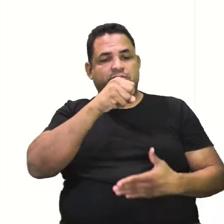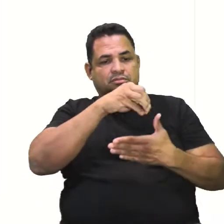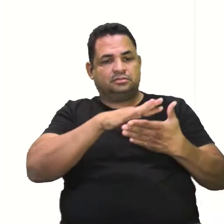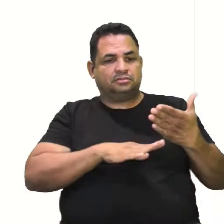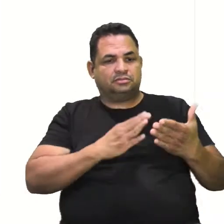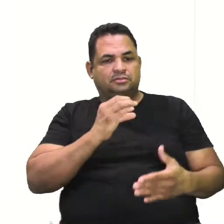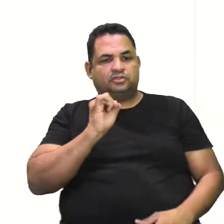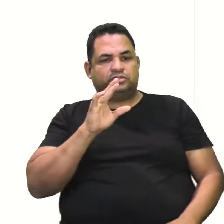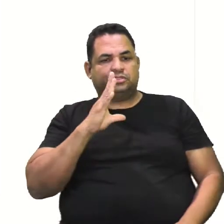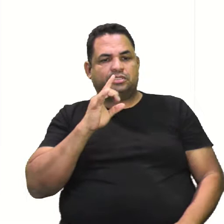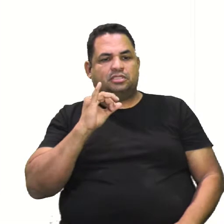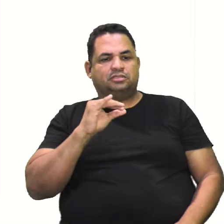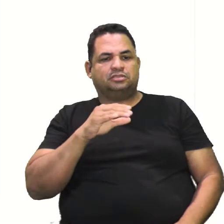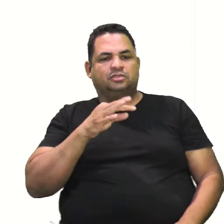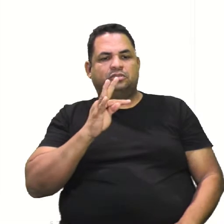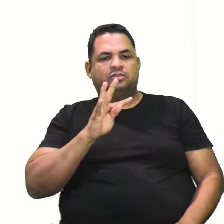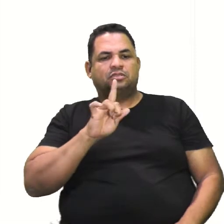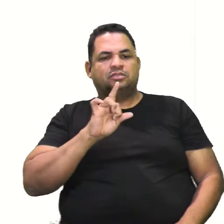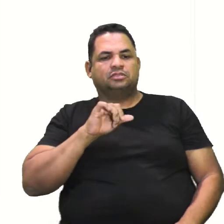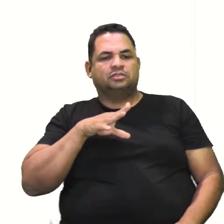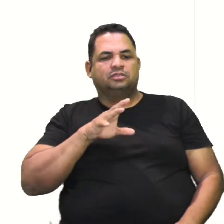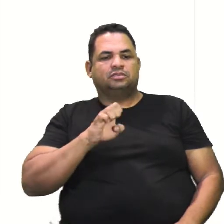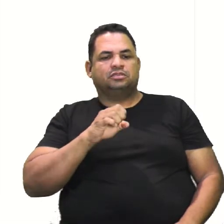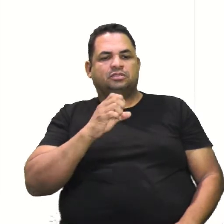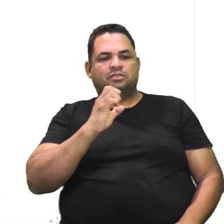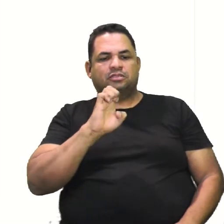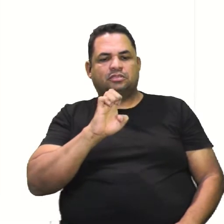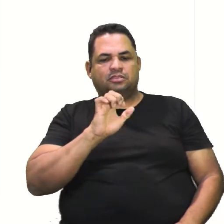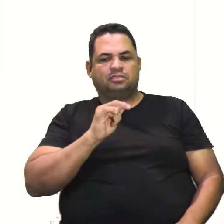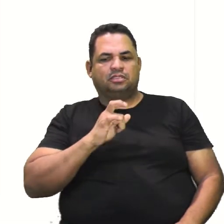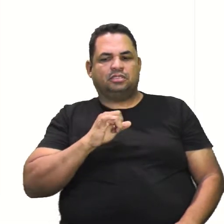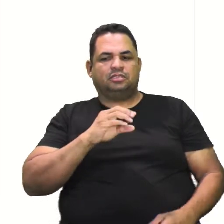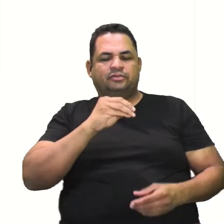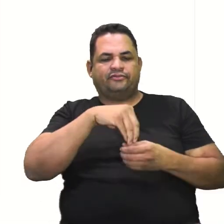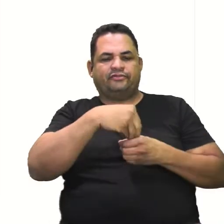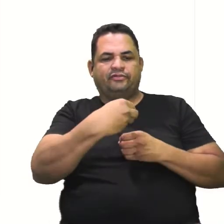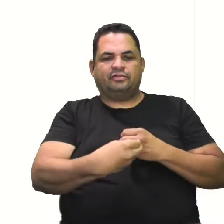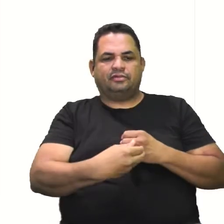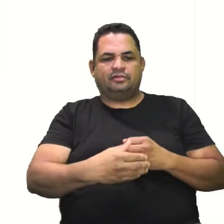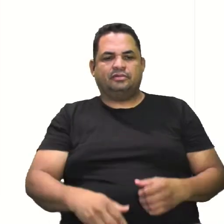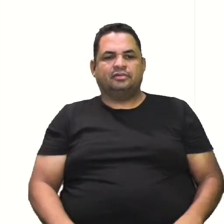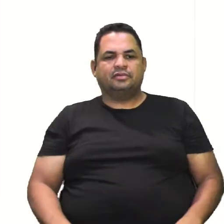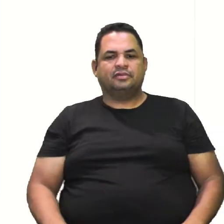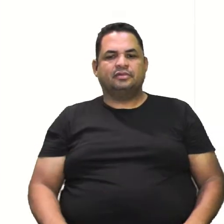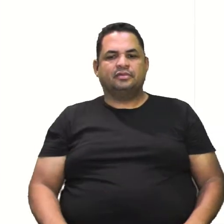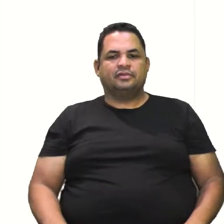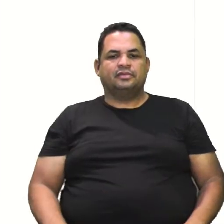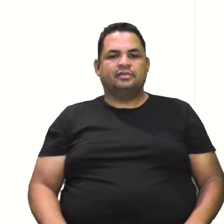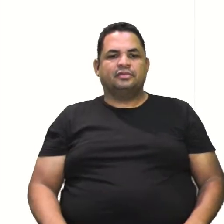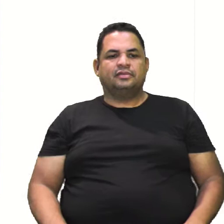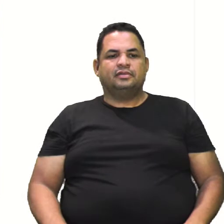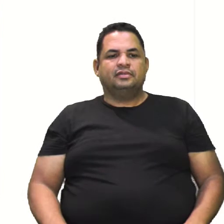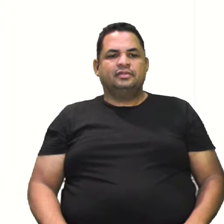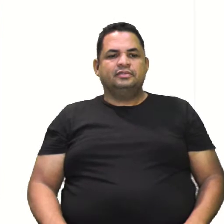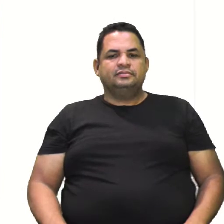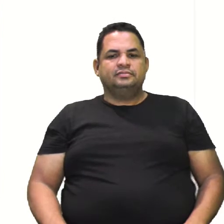Ou ela é secante, ou ela é tangente, ou ela é externa.